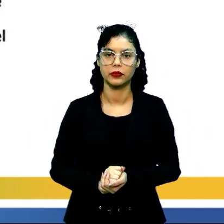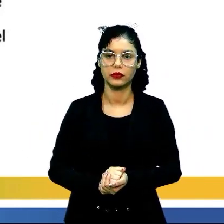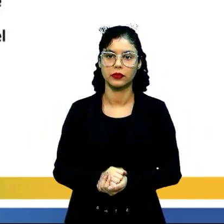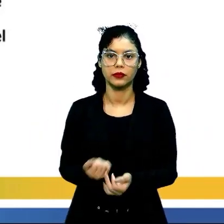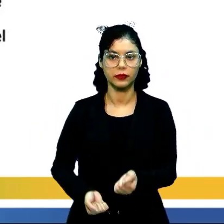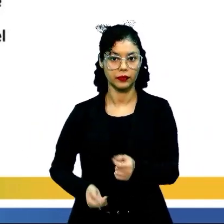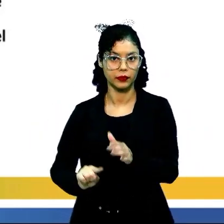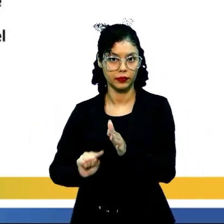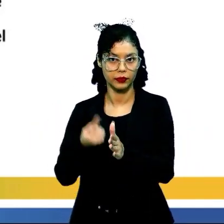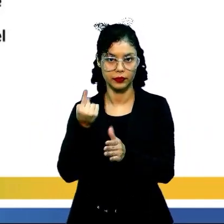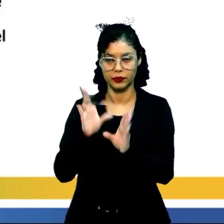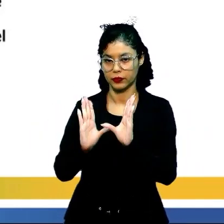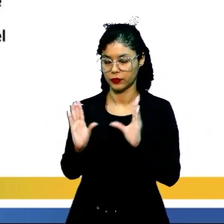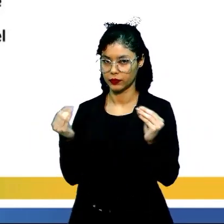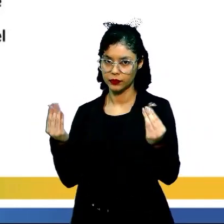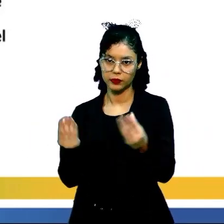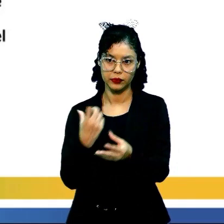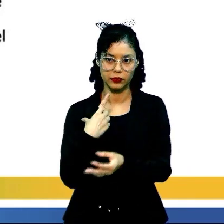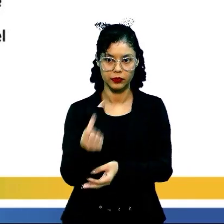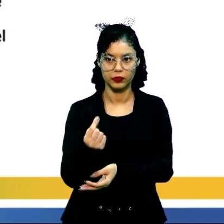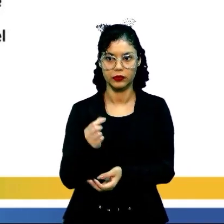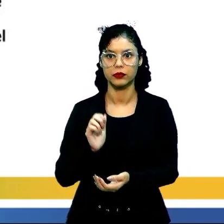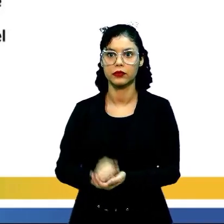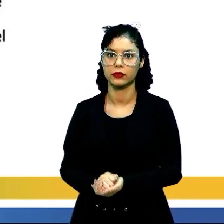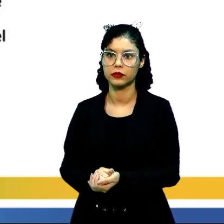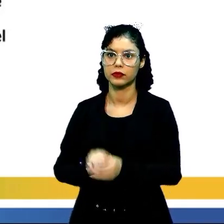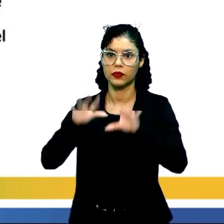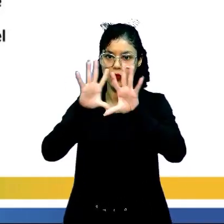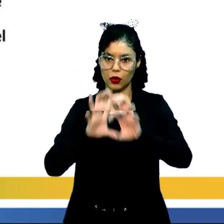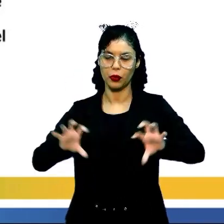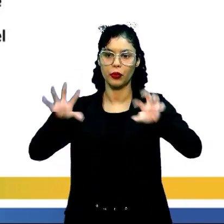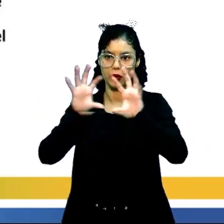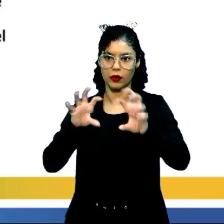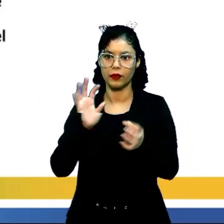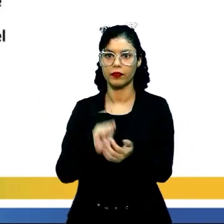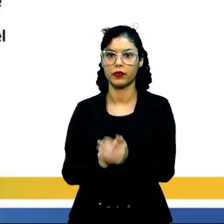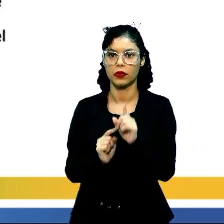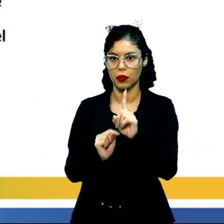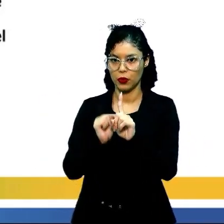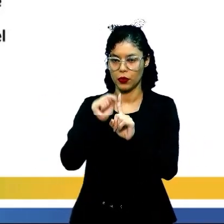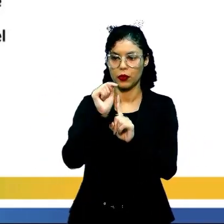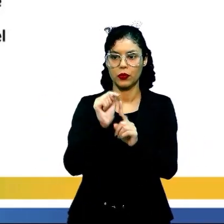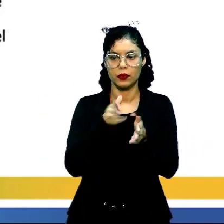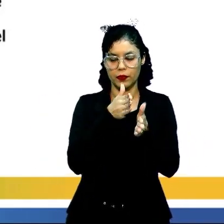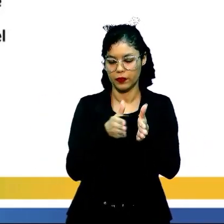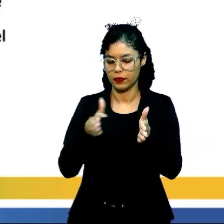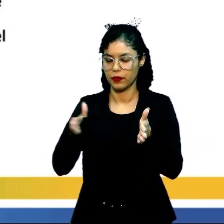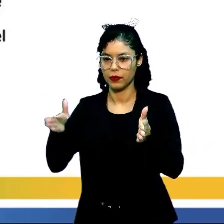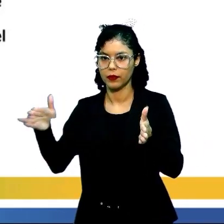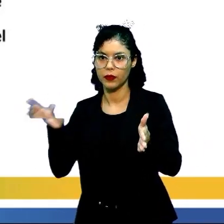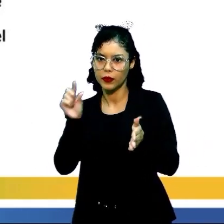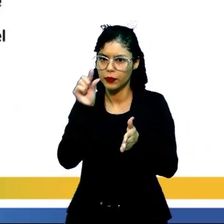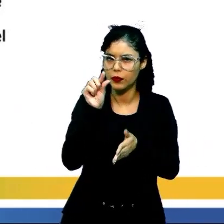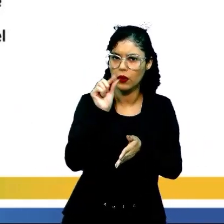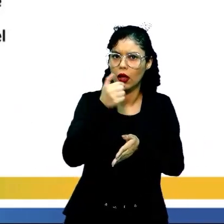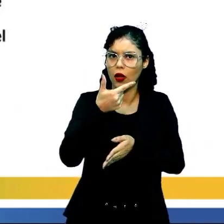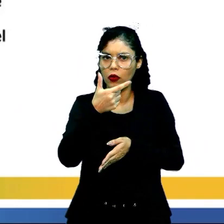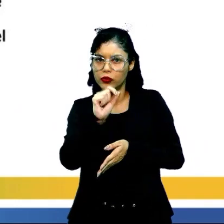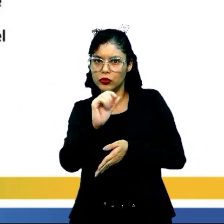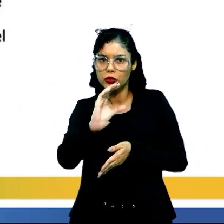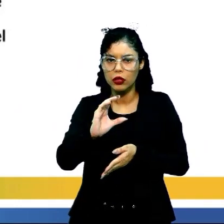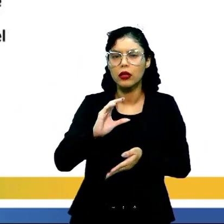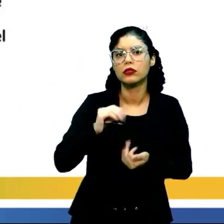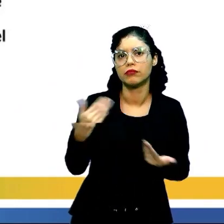As primeiras substâncias a saírem são as substâncias gasosas, porque têm temperatura de ebulição um pouco pequena, porque apresentam